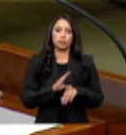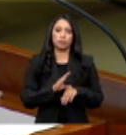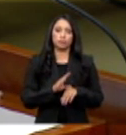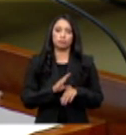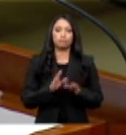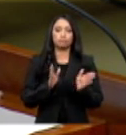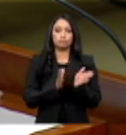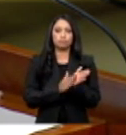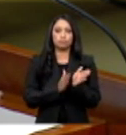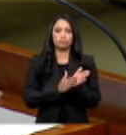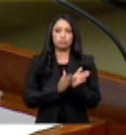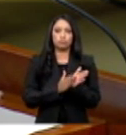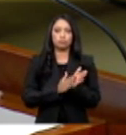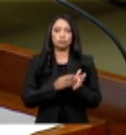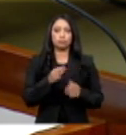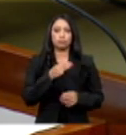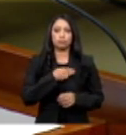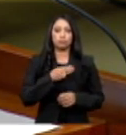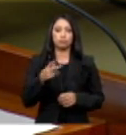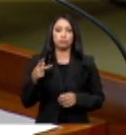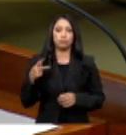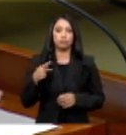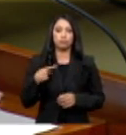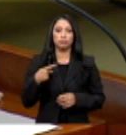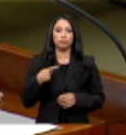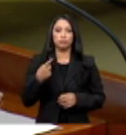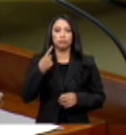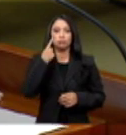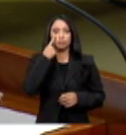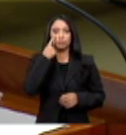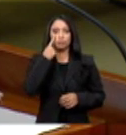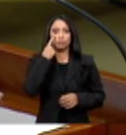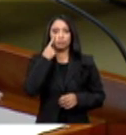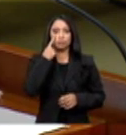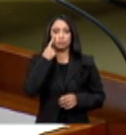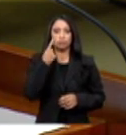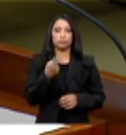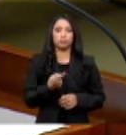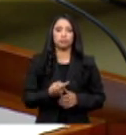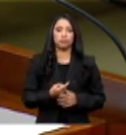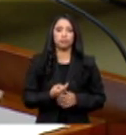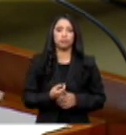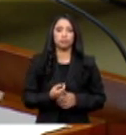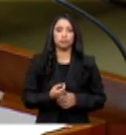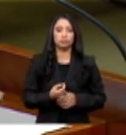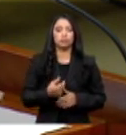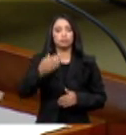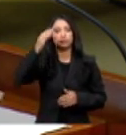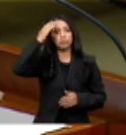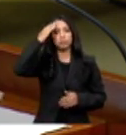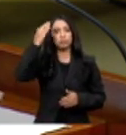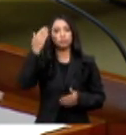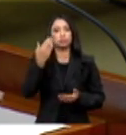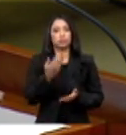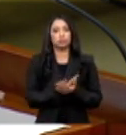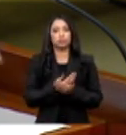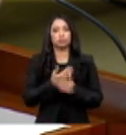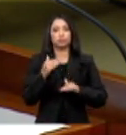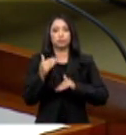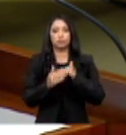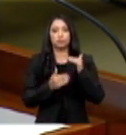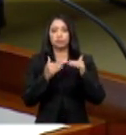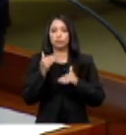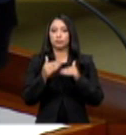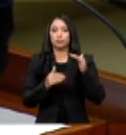Louvamos aqui a postura do Ministério Público em rever o posicionamento. Acreditamos que estamos crescendo